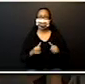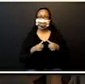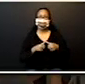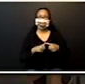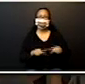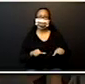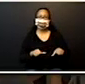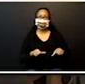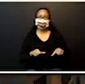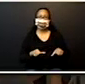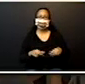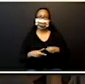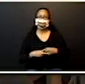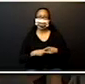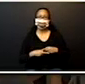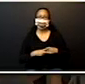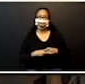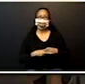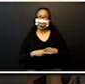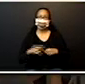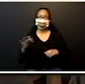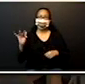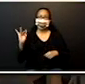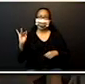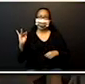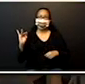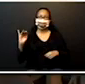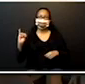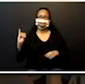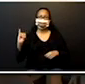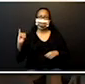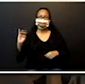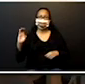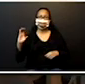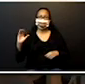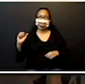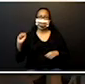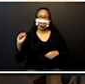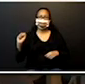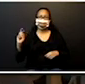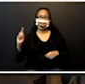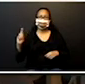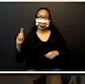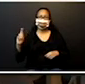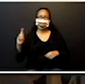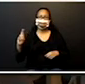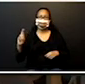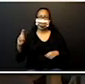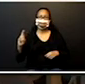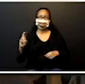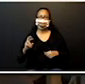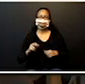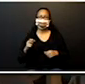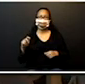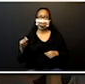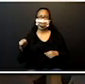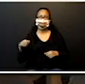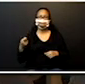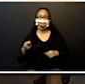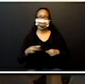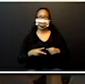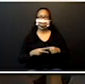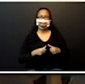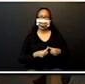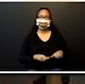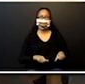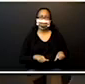não é um verbo de movimento e não é um verbo de ação, tá bom? Completando agora um pouquinho da